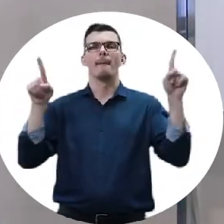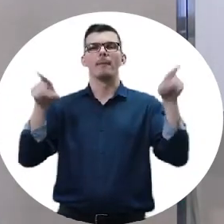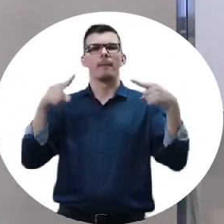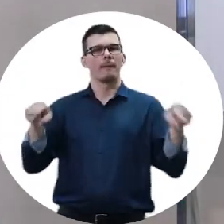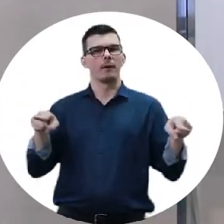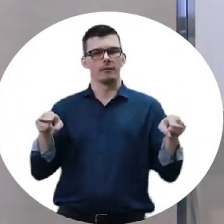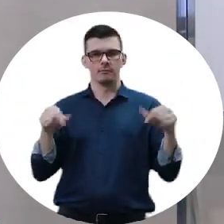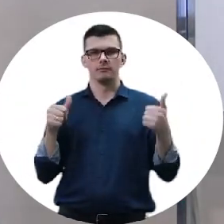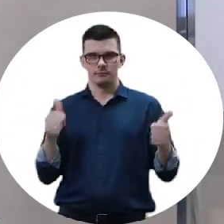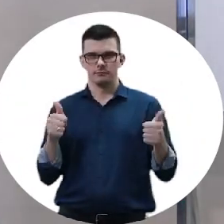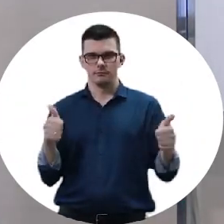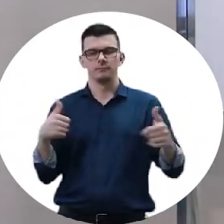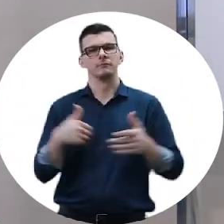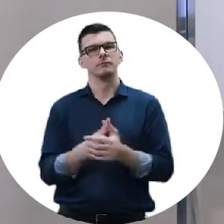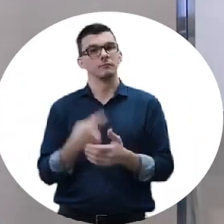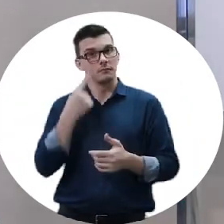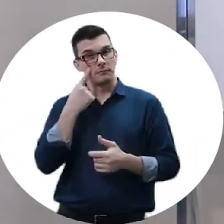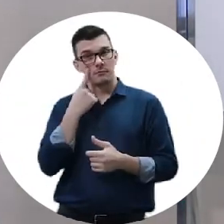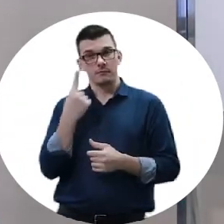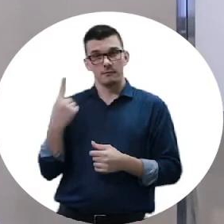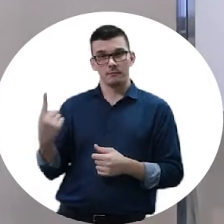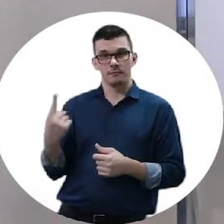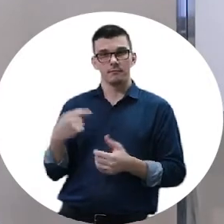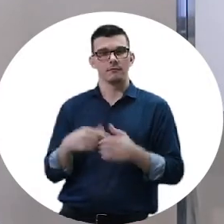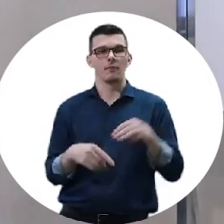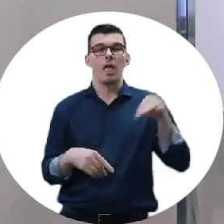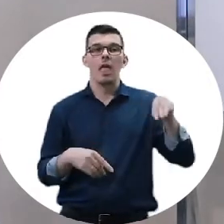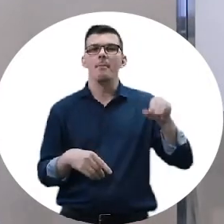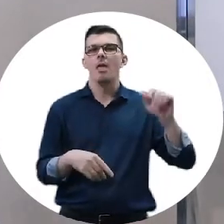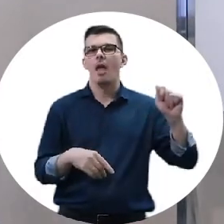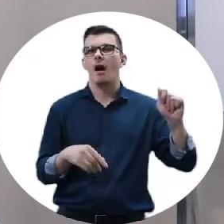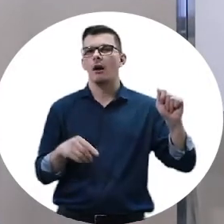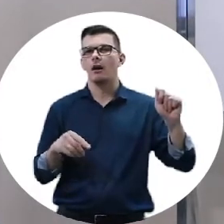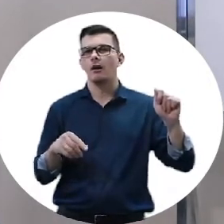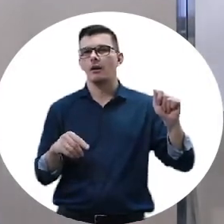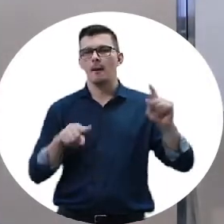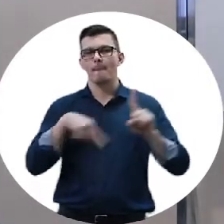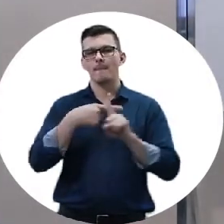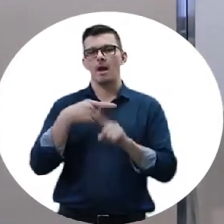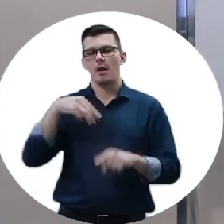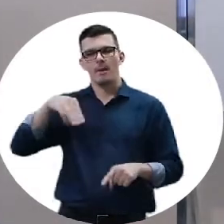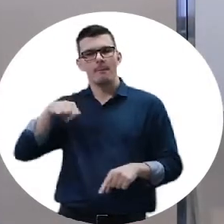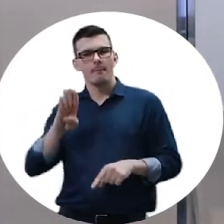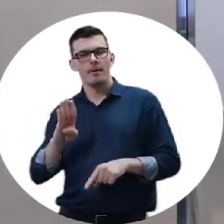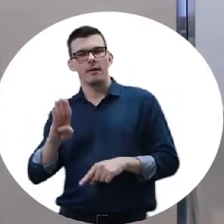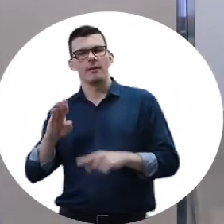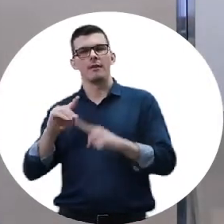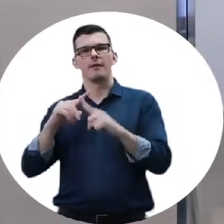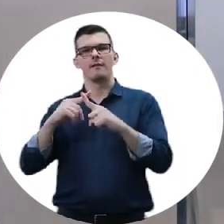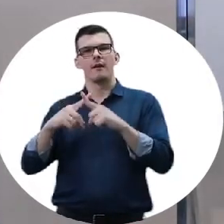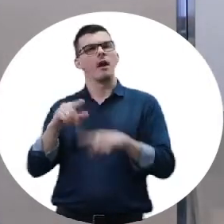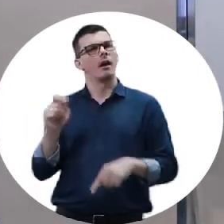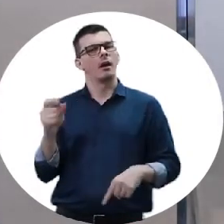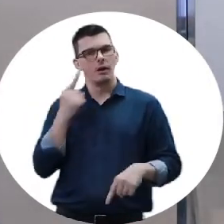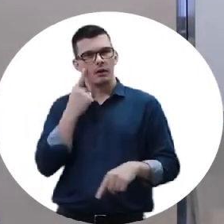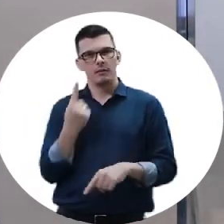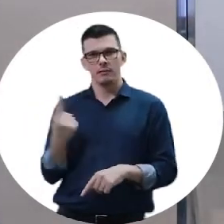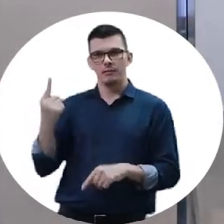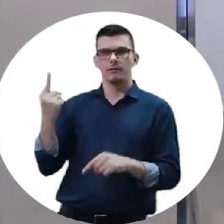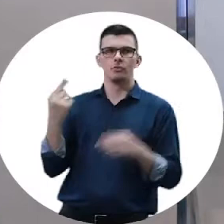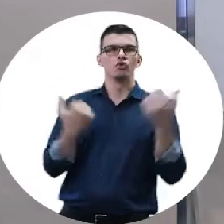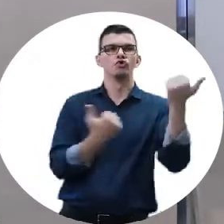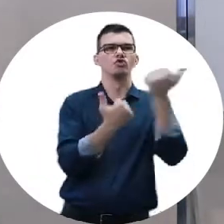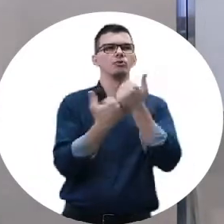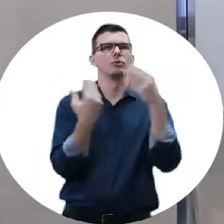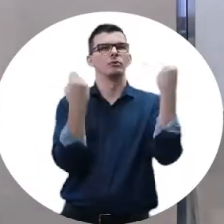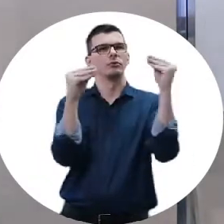ficar F, massa de A, mais massa de B, vezes A. Agora, naquela formulazinha ali, eu vou jogar os